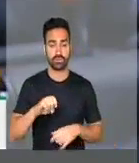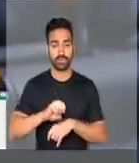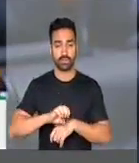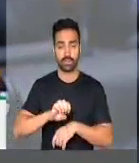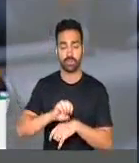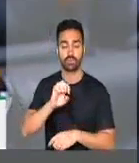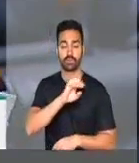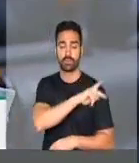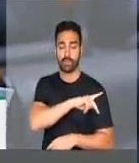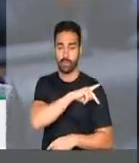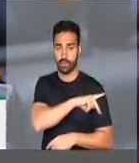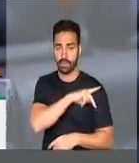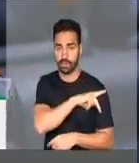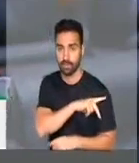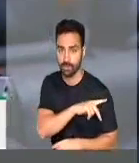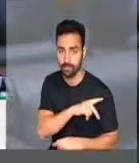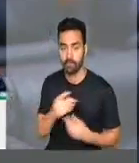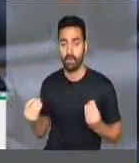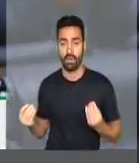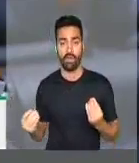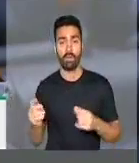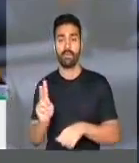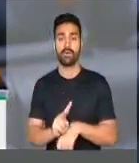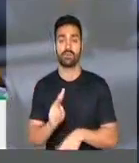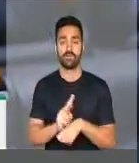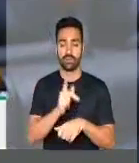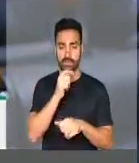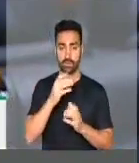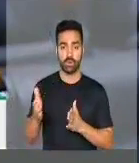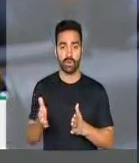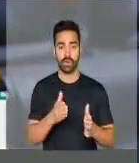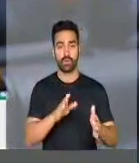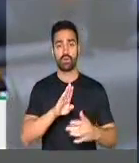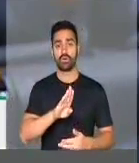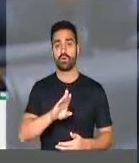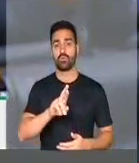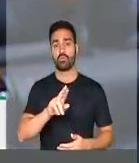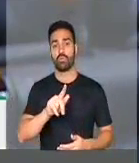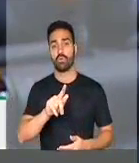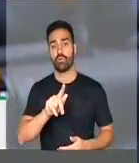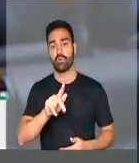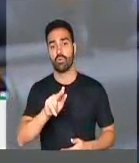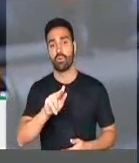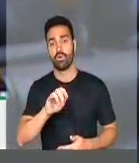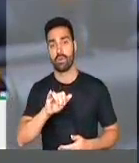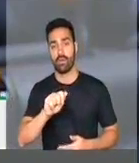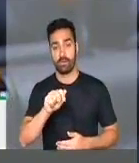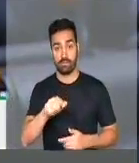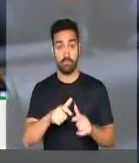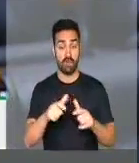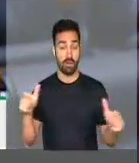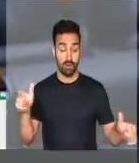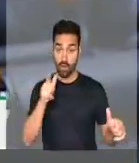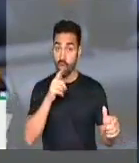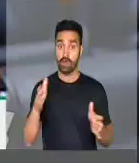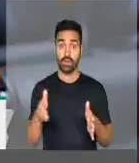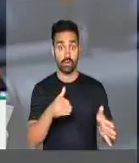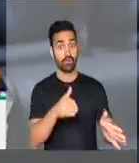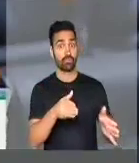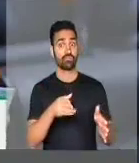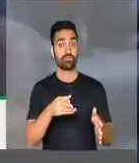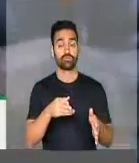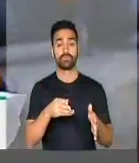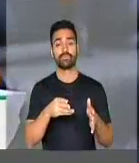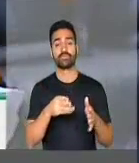Piauí para a preservação do rio Gurgueia, que é o maior rio do sul do estado, rio